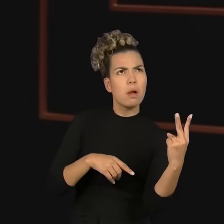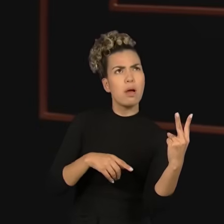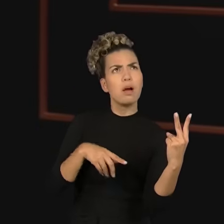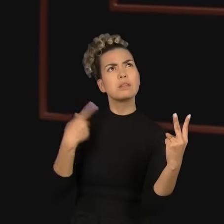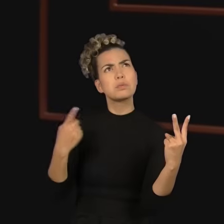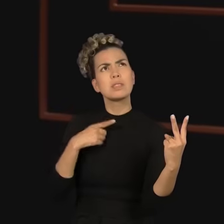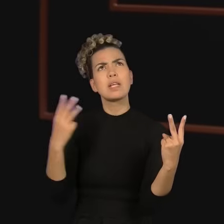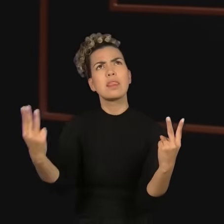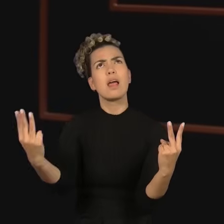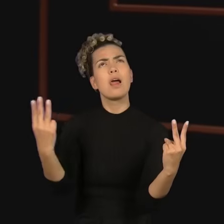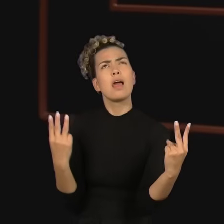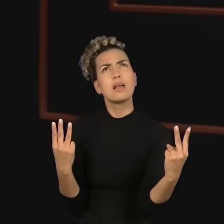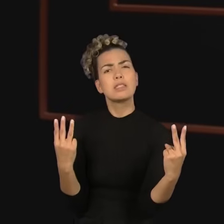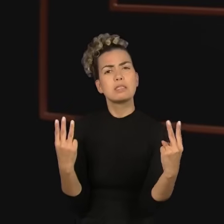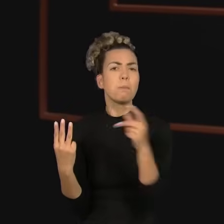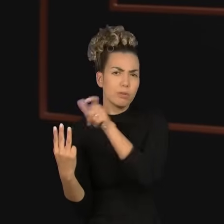lá.